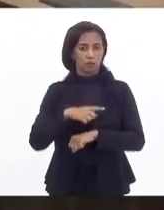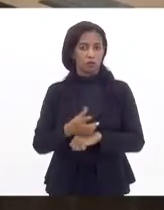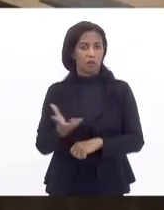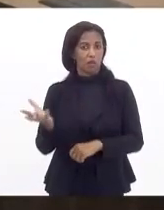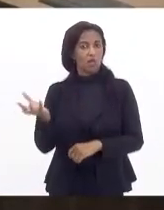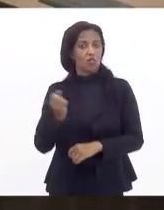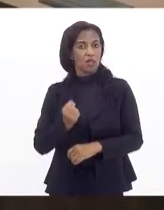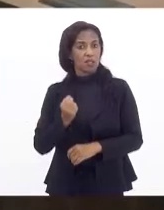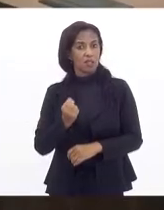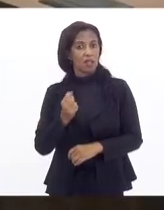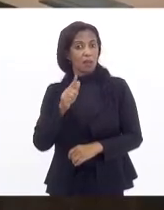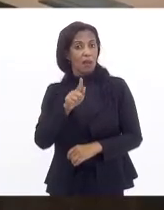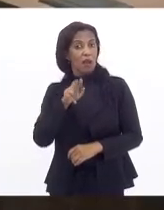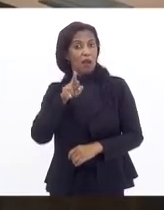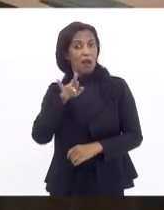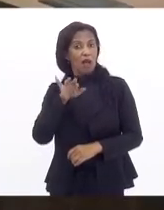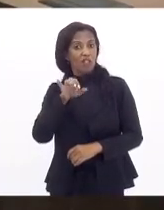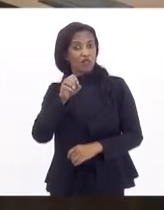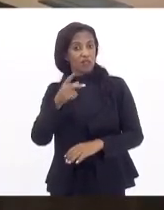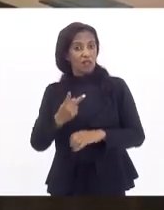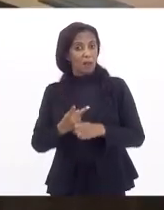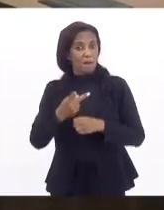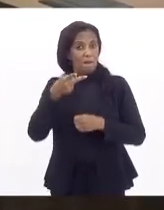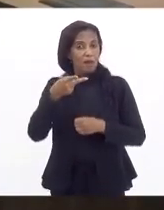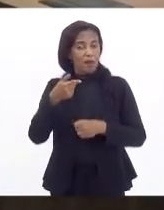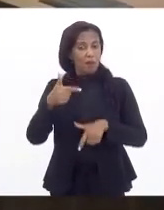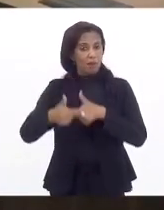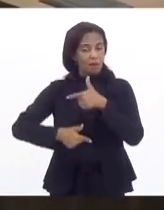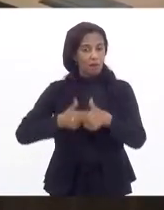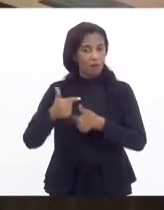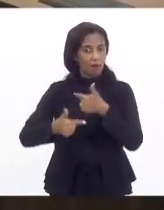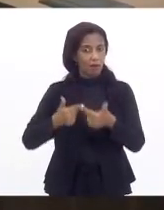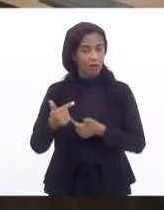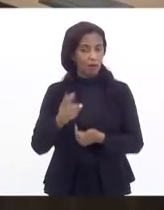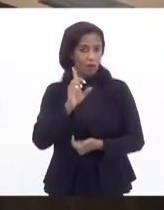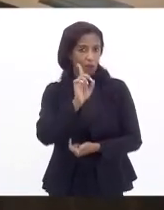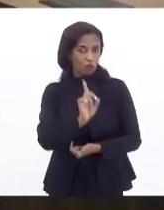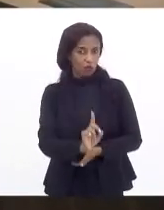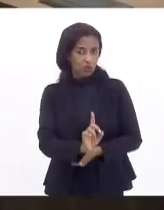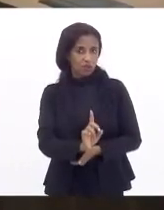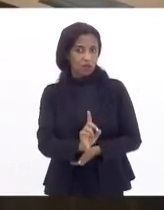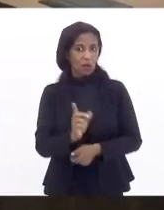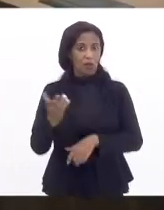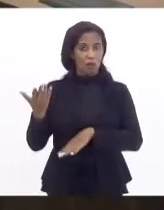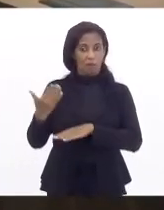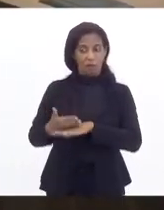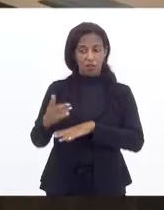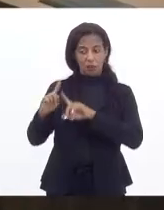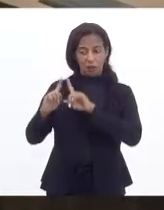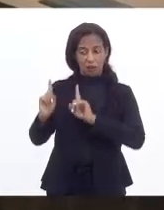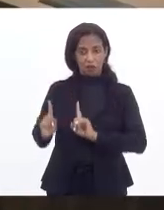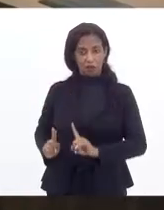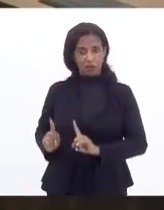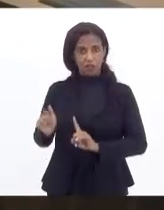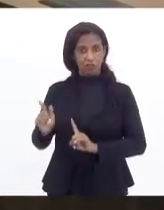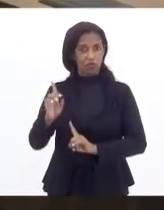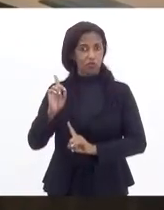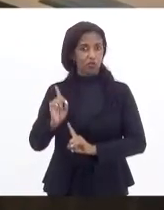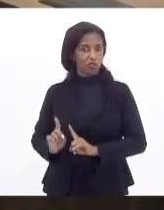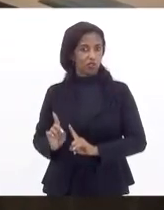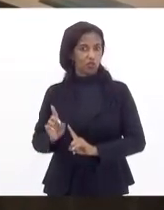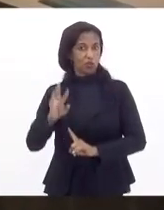recebem, sim, uma gratificação para exercer a função de diretor, mas a gratificação por exercício da função de diretor